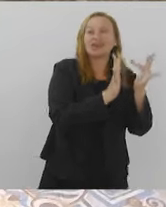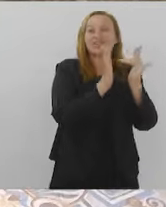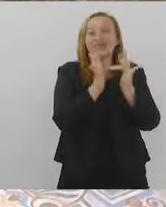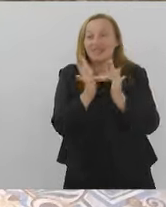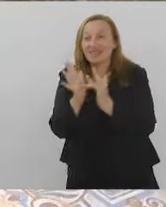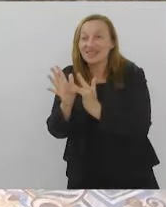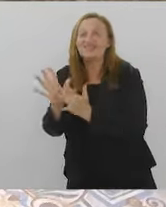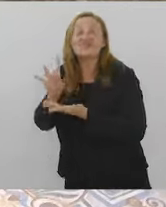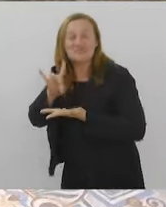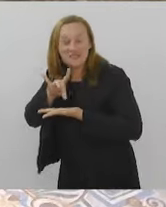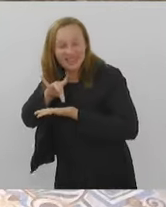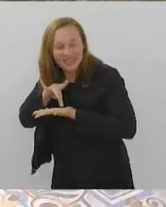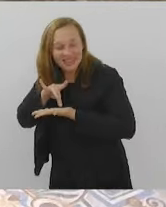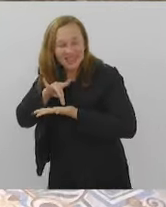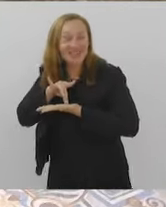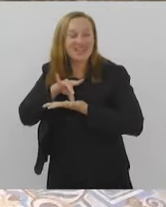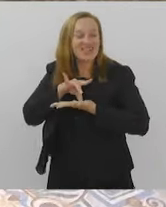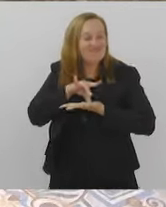Jesus,